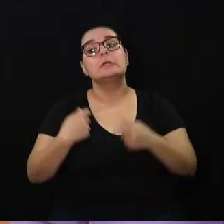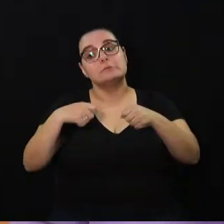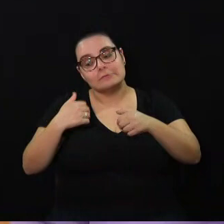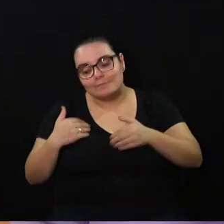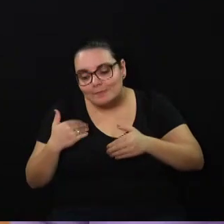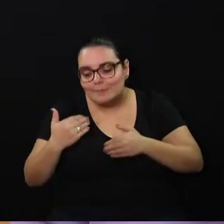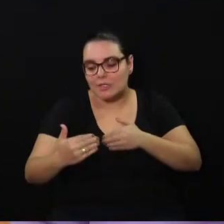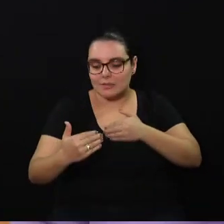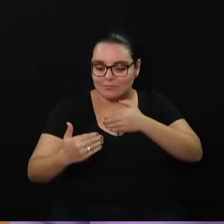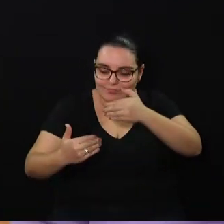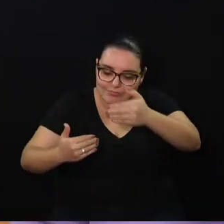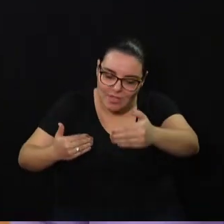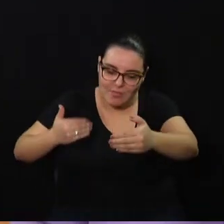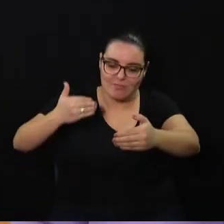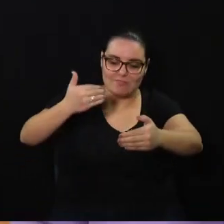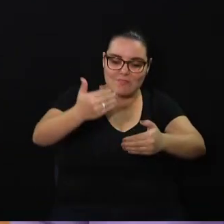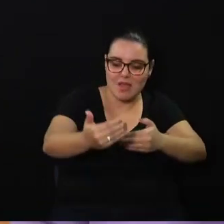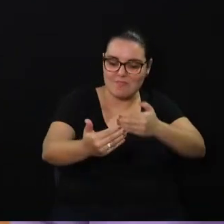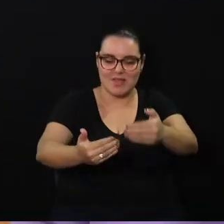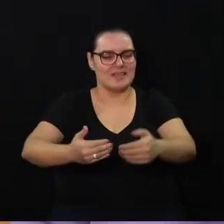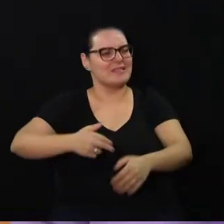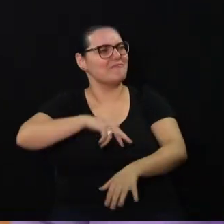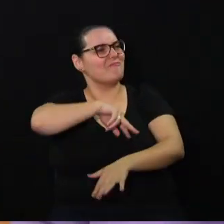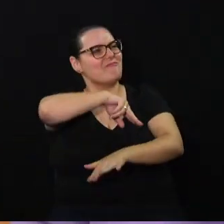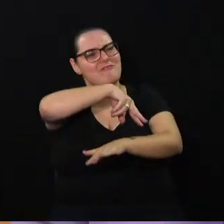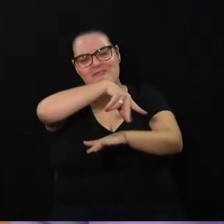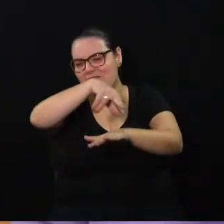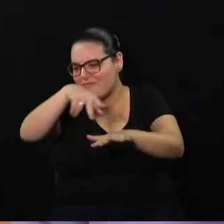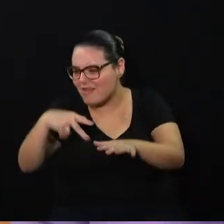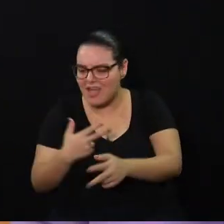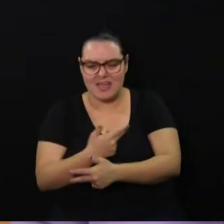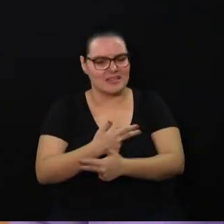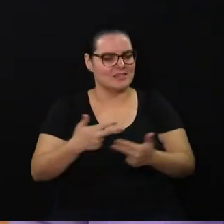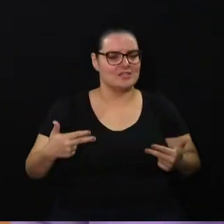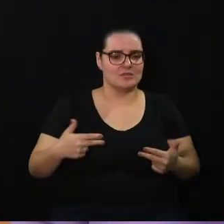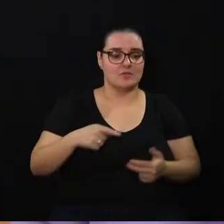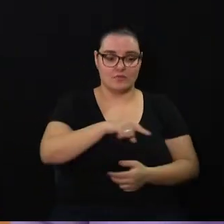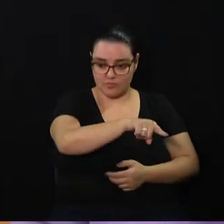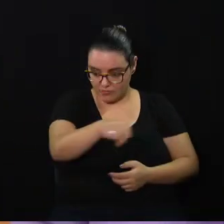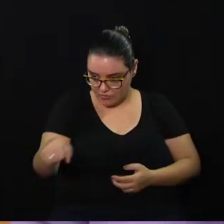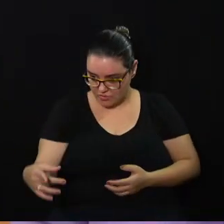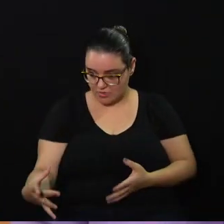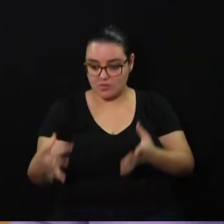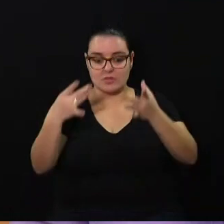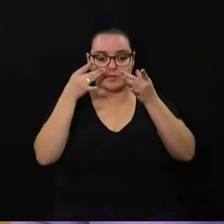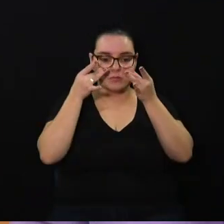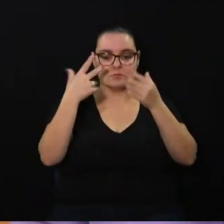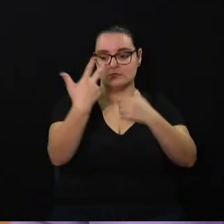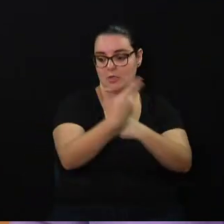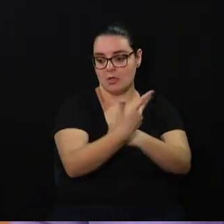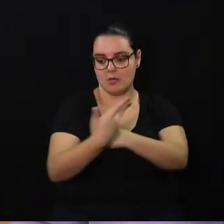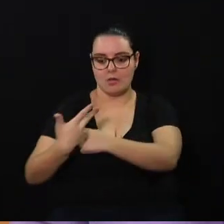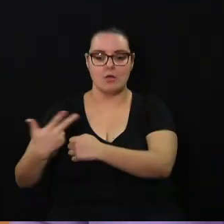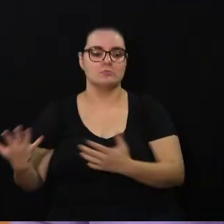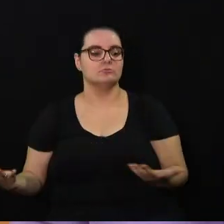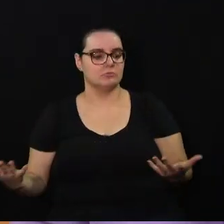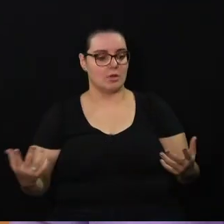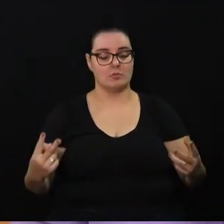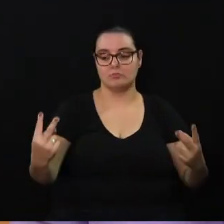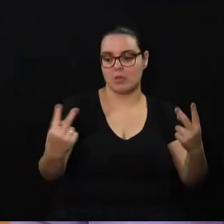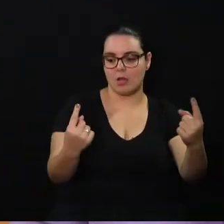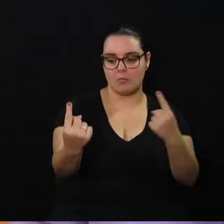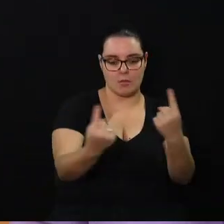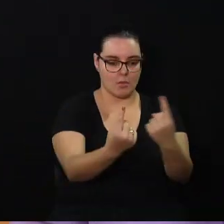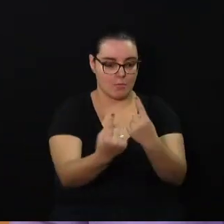muitas e muitas e muitas coisas é vocês que estão aqui hoje estão interessados nisso nessa nessa escola